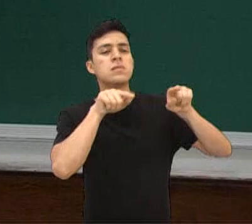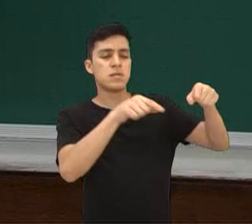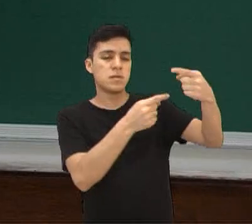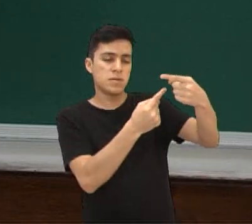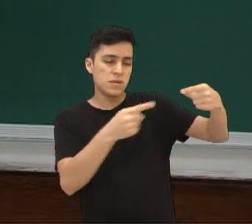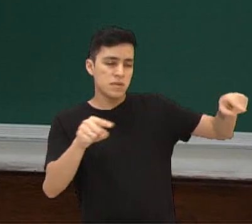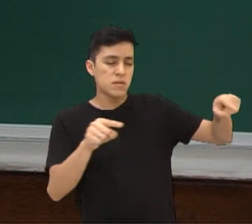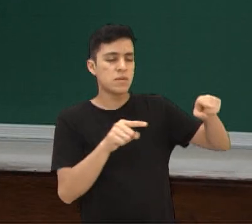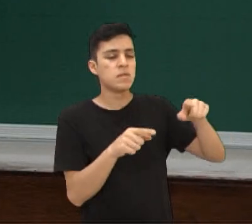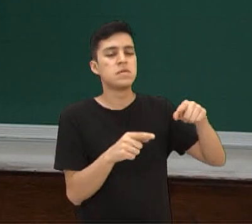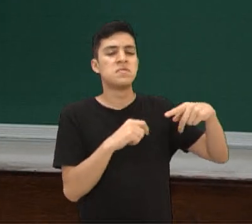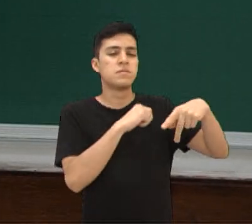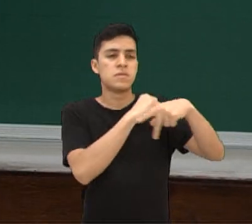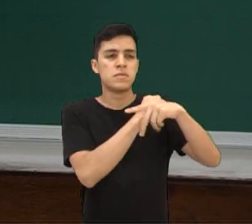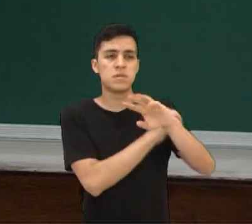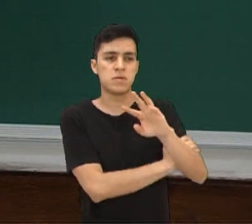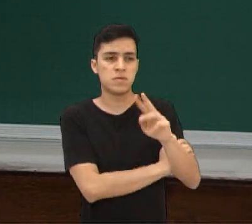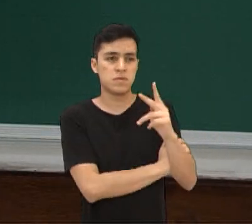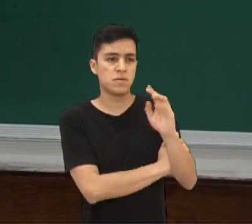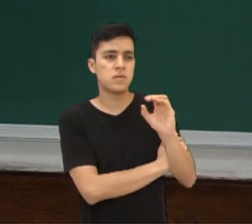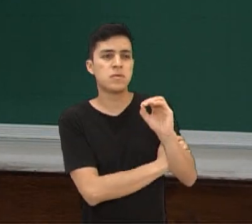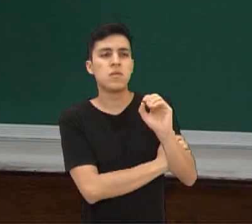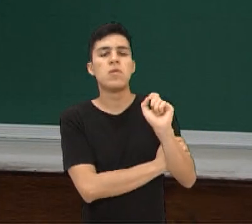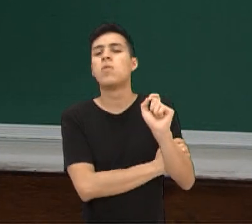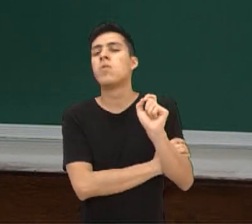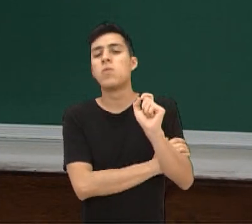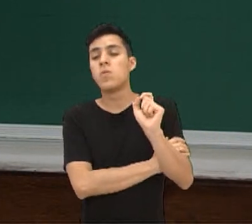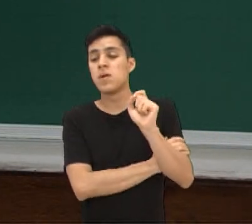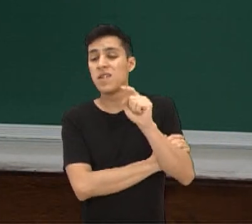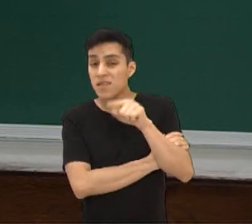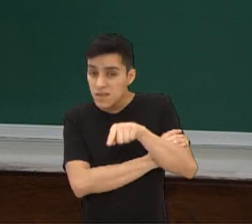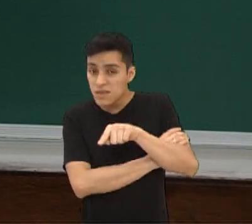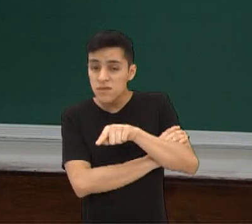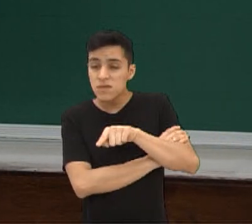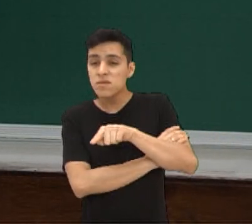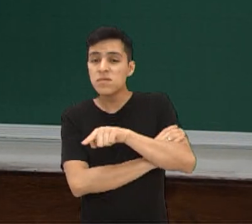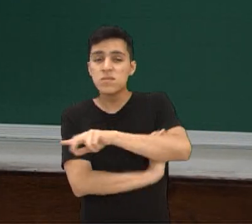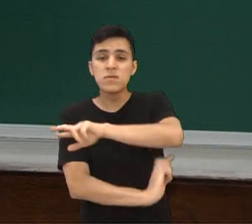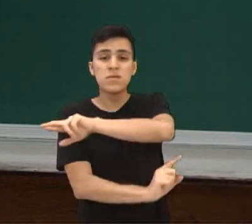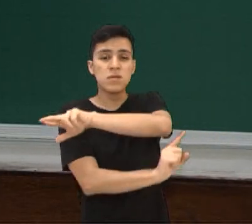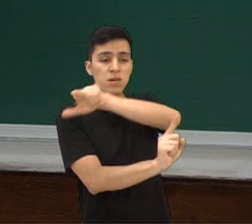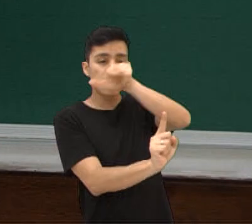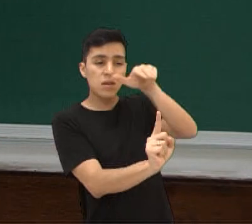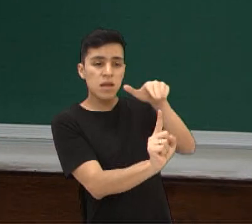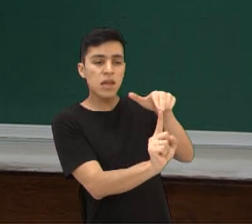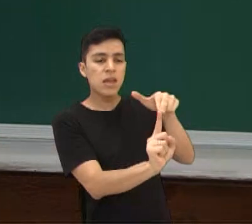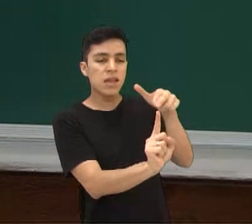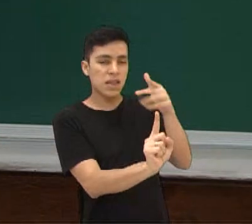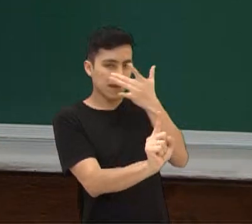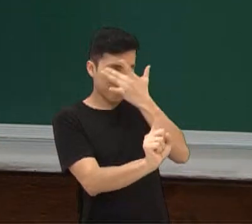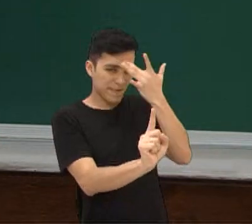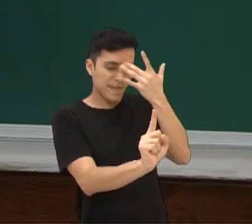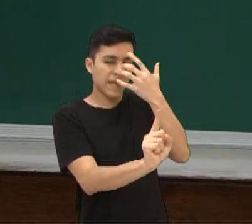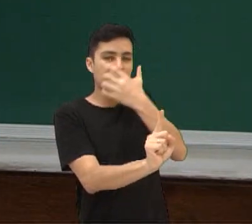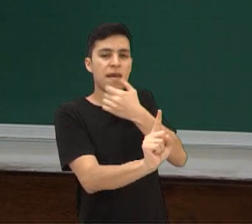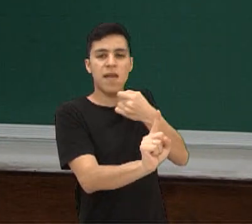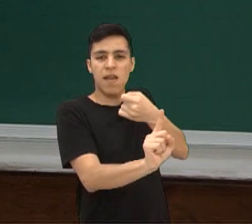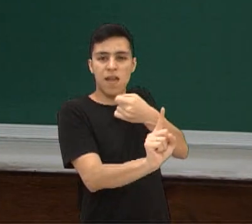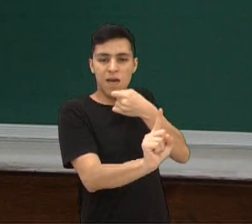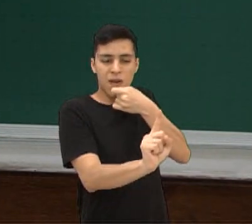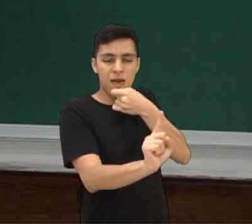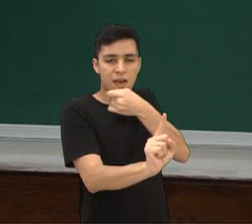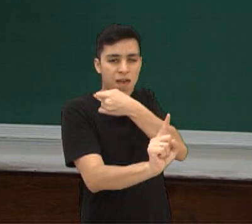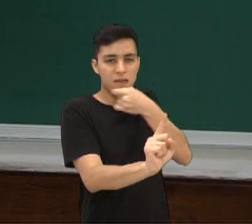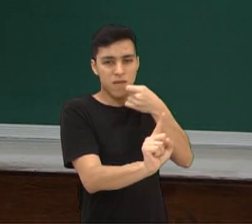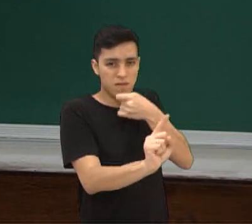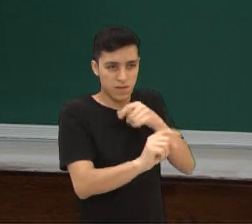Faz relação a quem? Então, faz relação ao cantor. Né? The only one who sees. Né? Por quê? Porque no